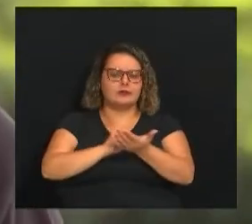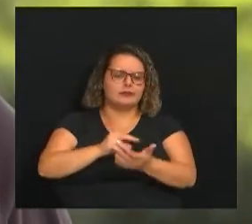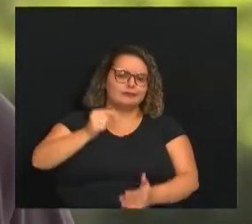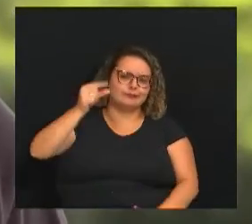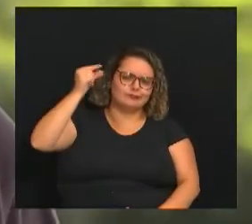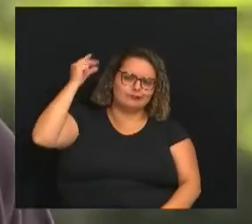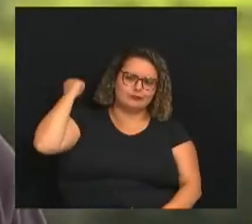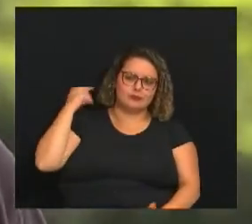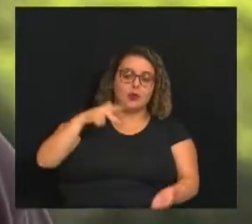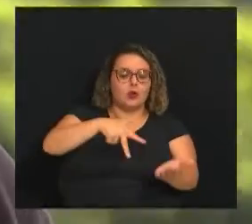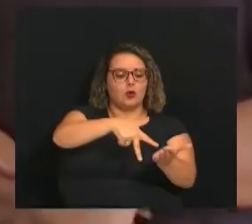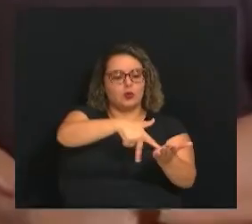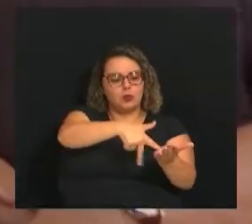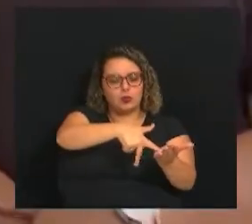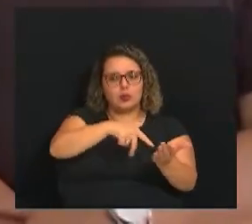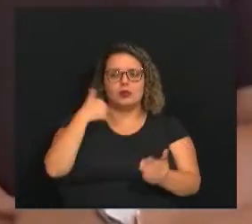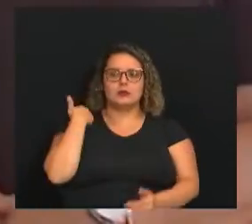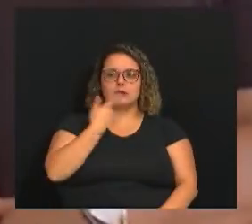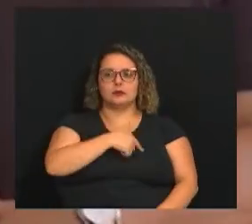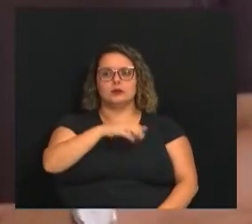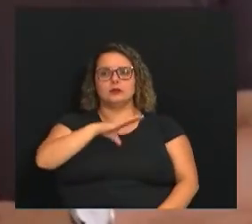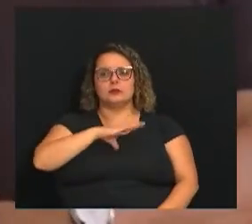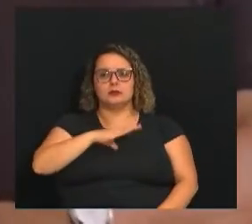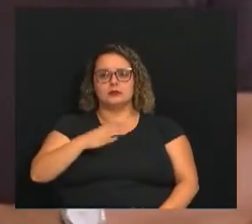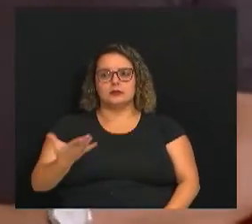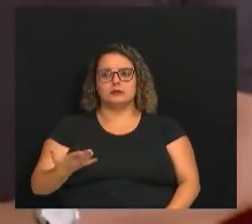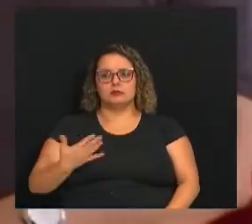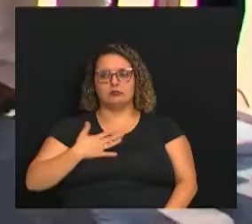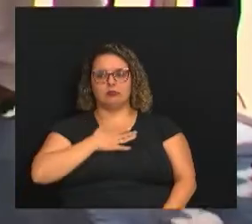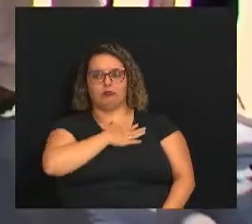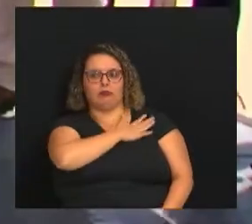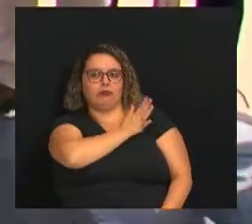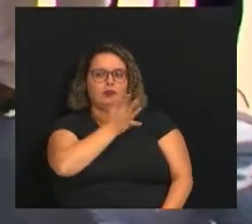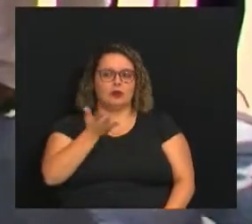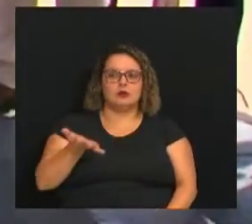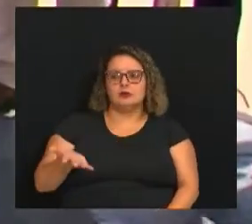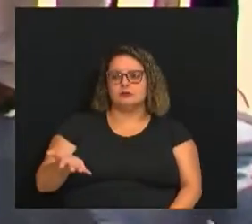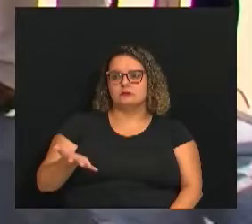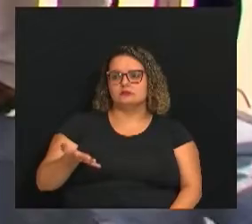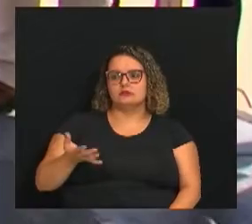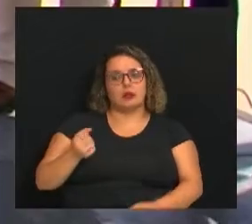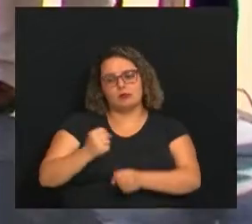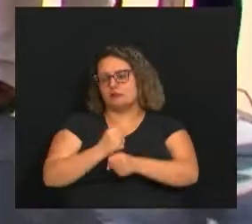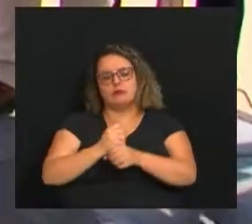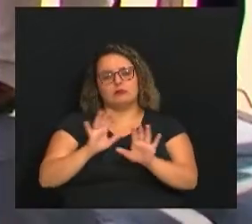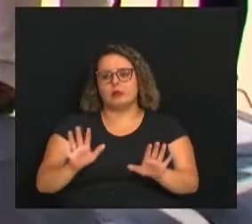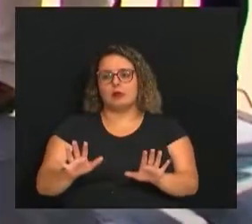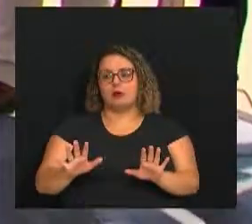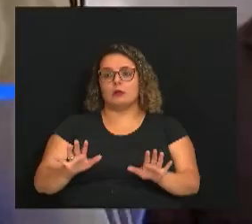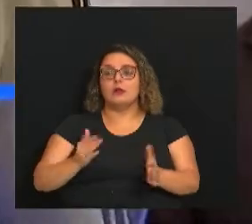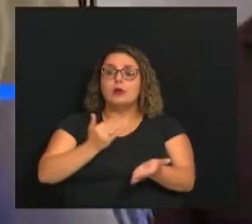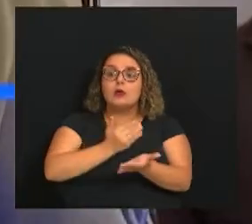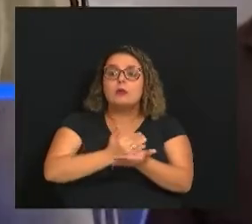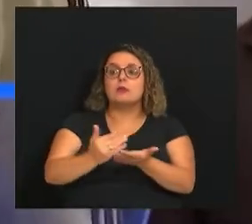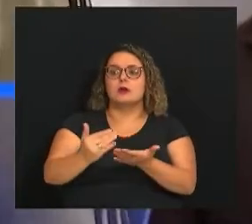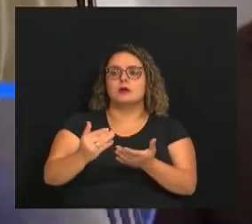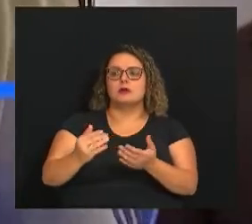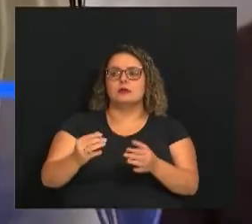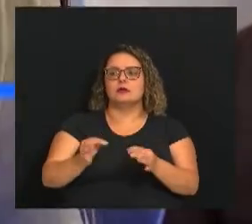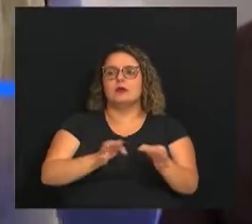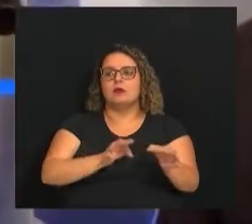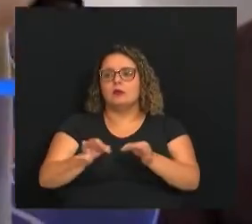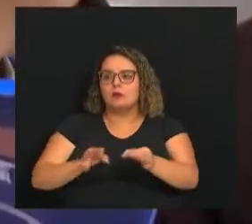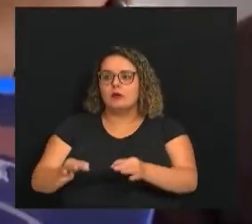dos skatistas da nossa cidade, por conta de preconceitos, não se construía. Mas isso iniciou o projeto na época com